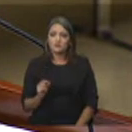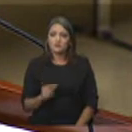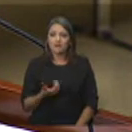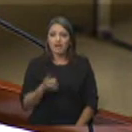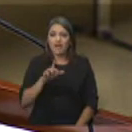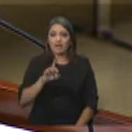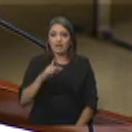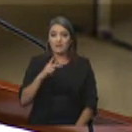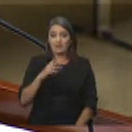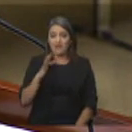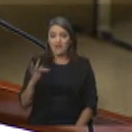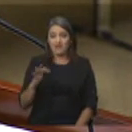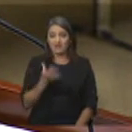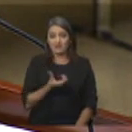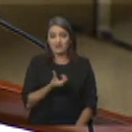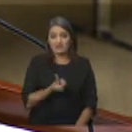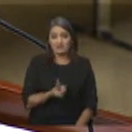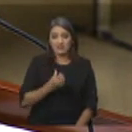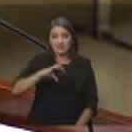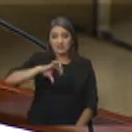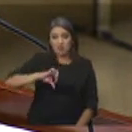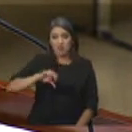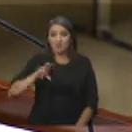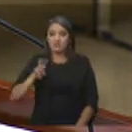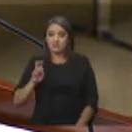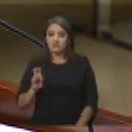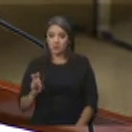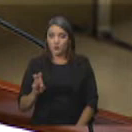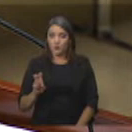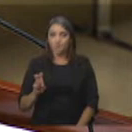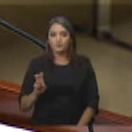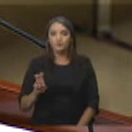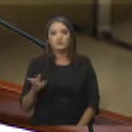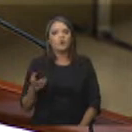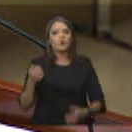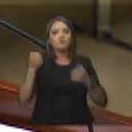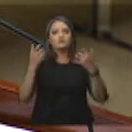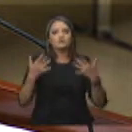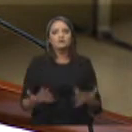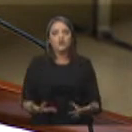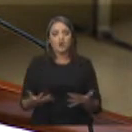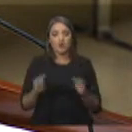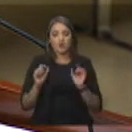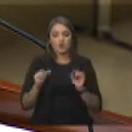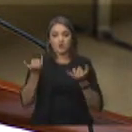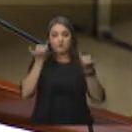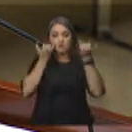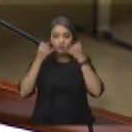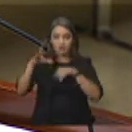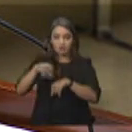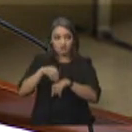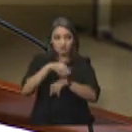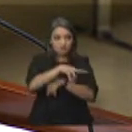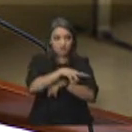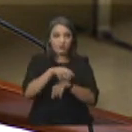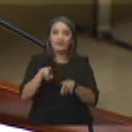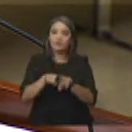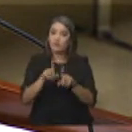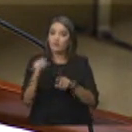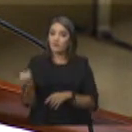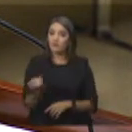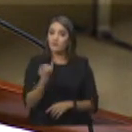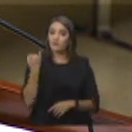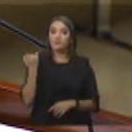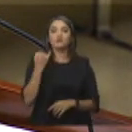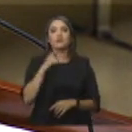preceito fundamental 695. E, nesse ponto, eu esclareço que o compartilhamento de dados também é instrumento imprescindível